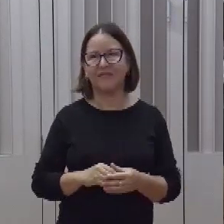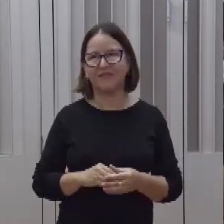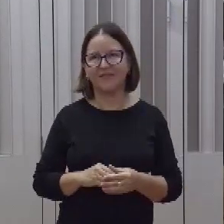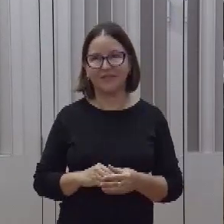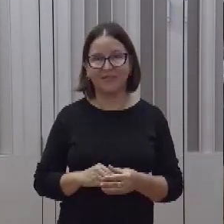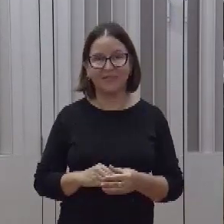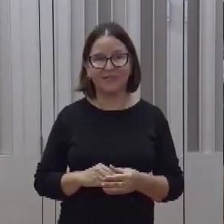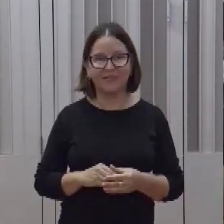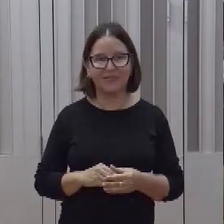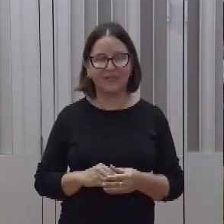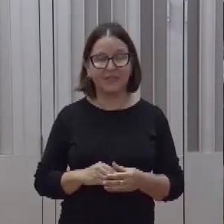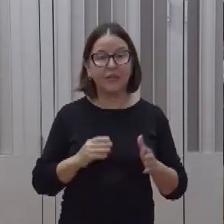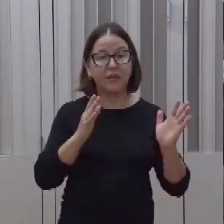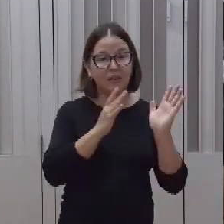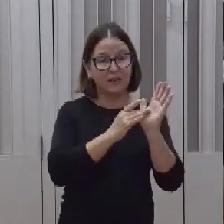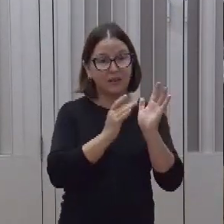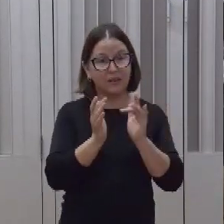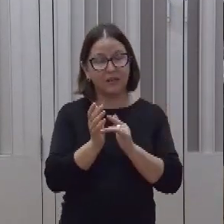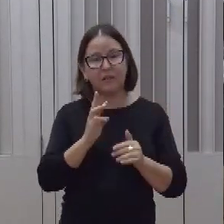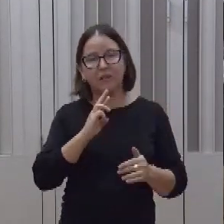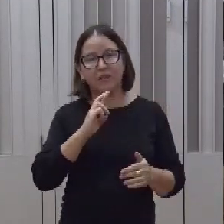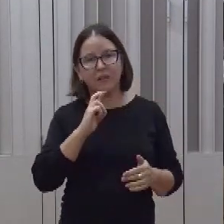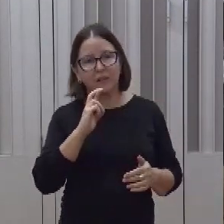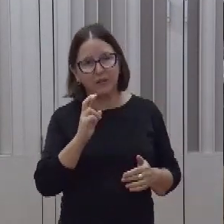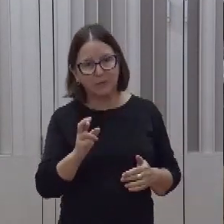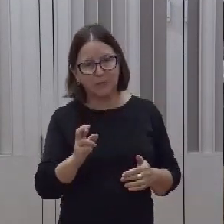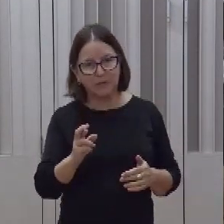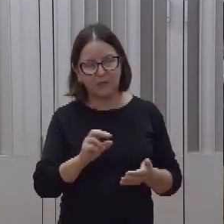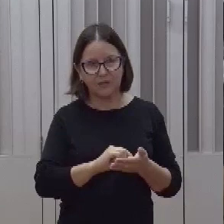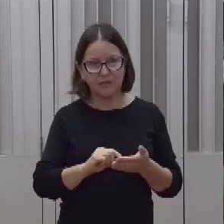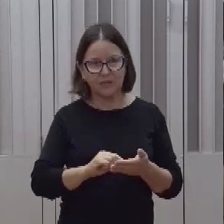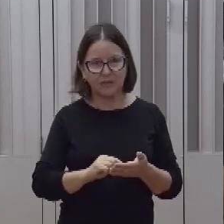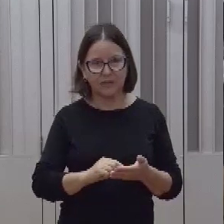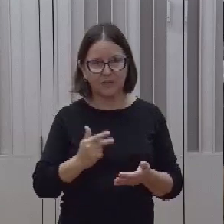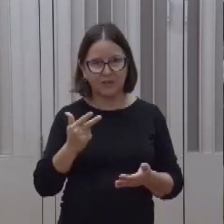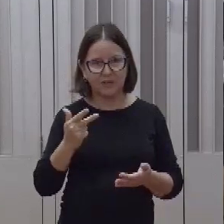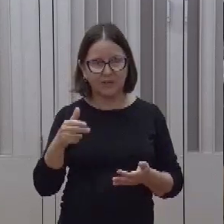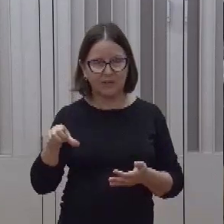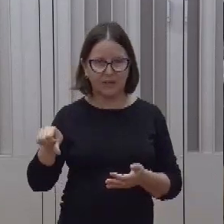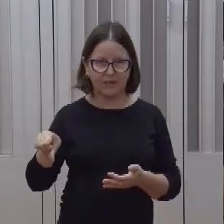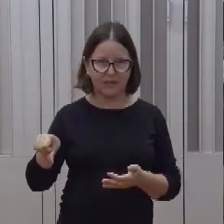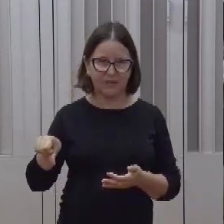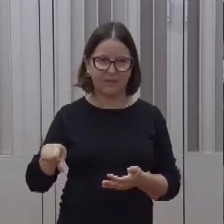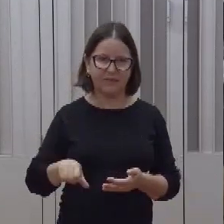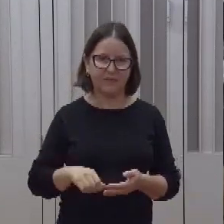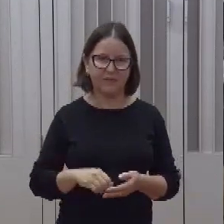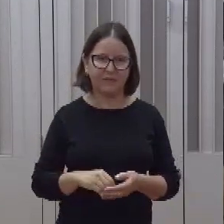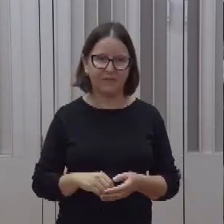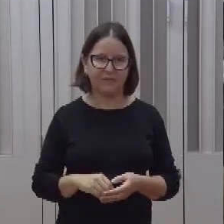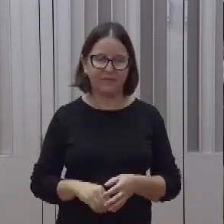E Jesus responde para eles no verso 39.